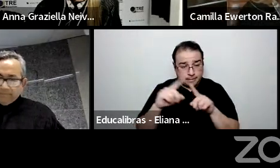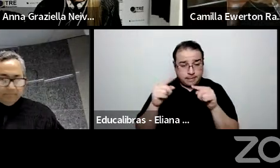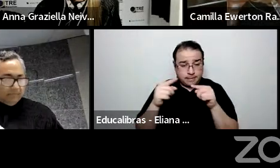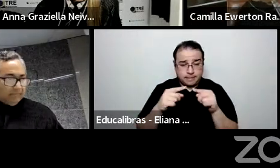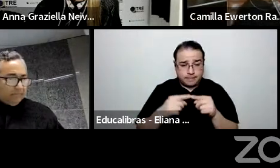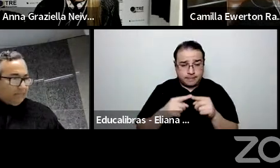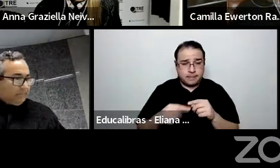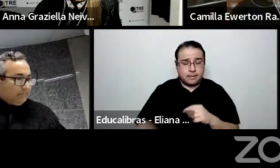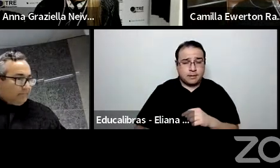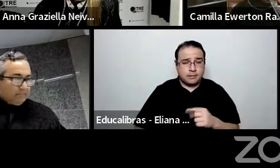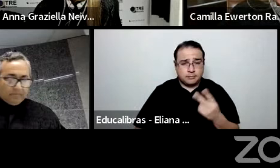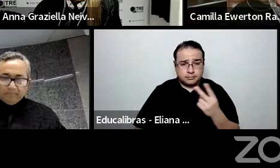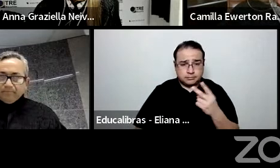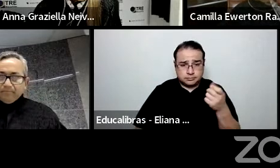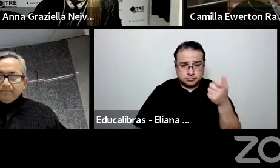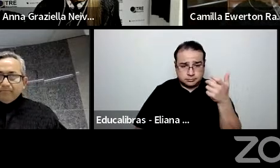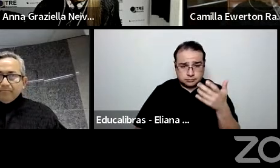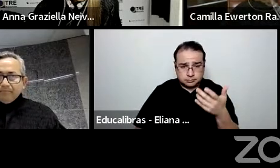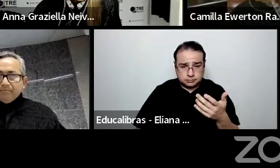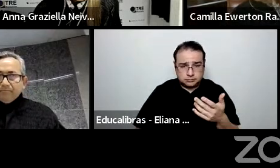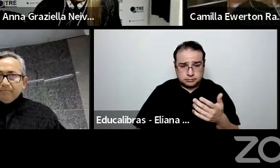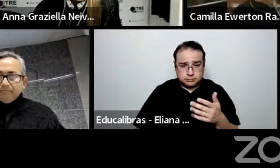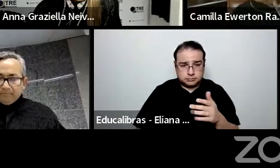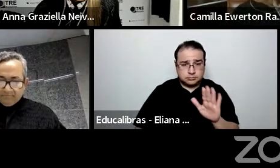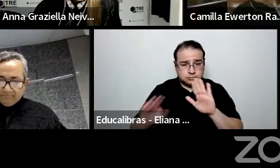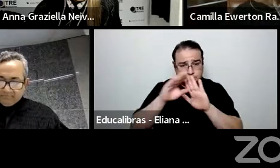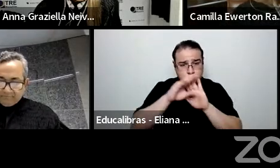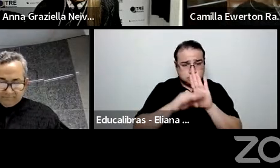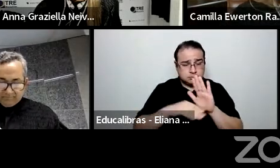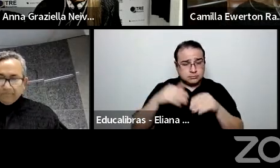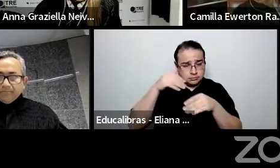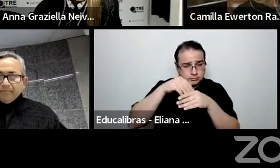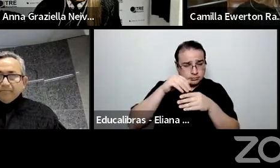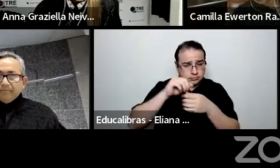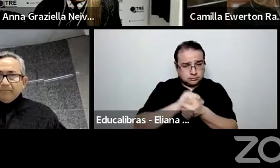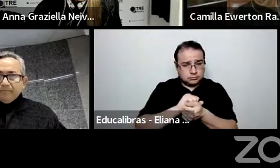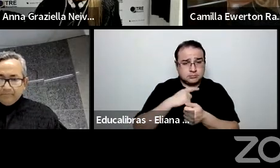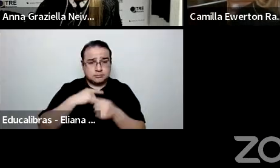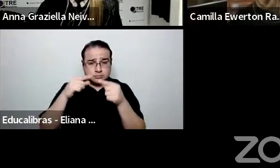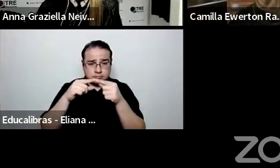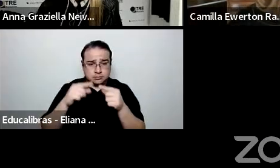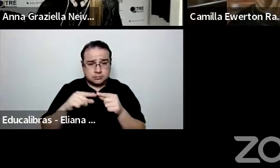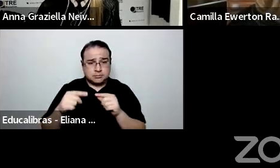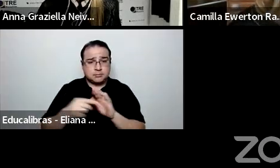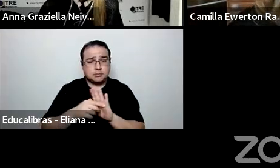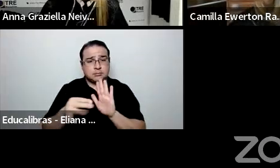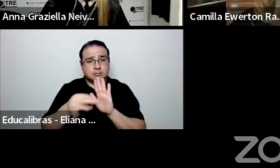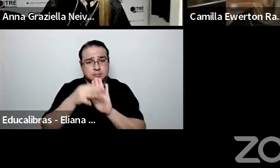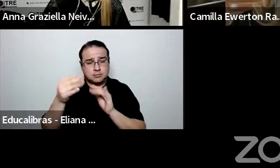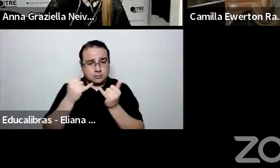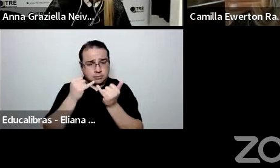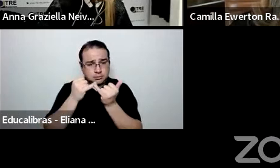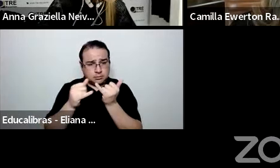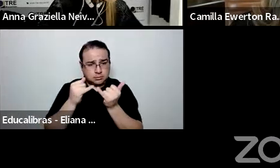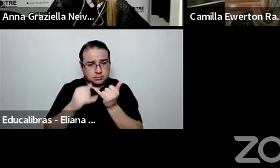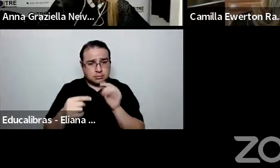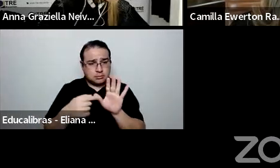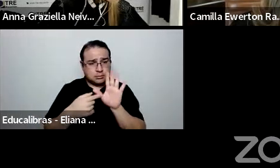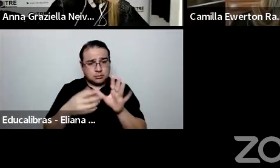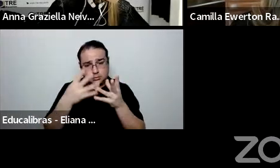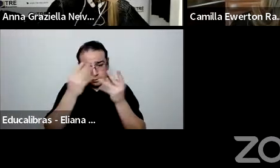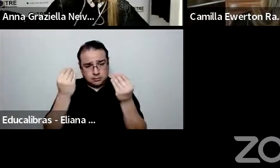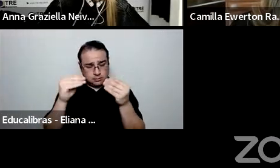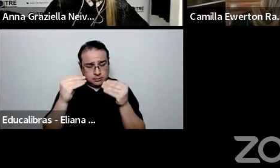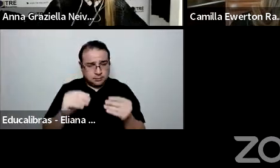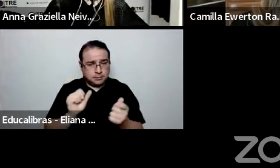louco no segundo da pauta desta pauta que eu botei a procedência é parcial da representação eu esqueci de